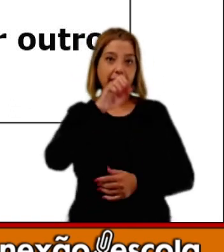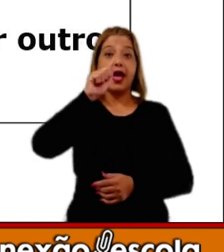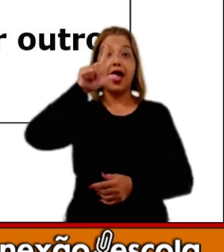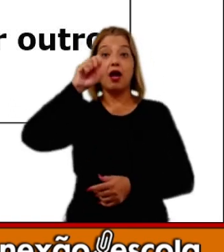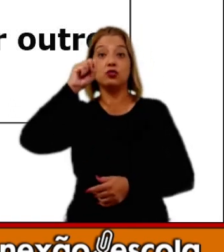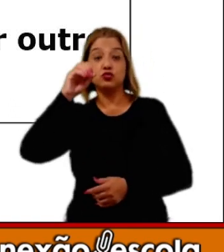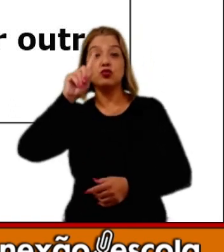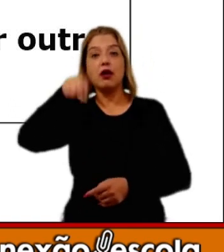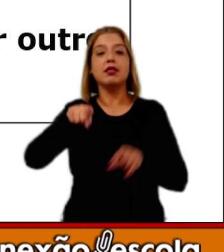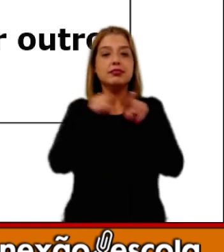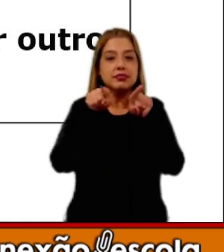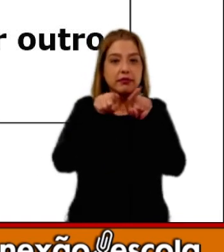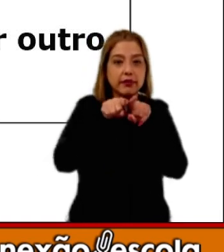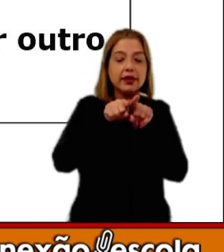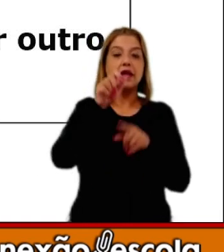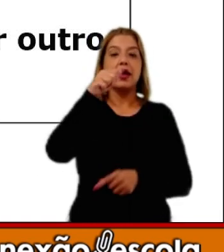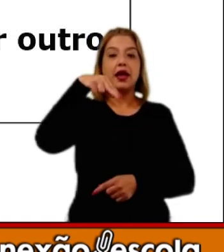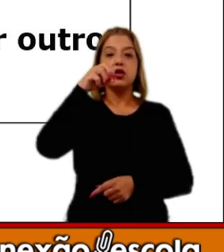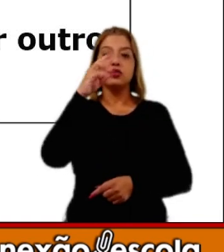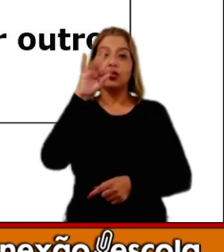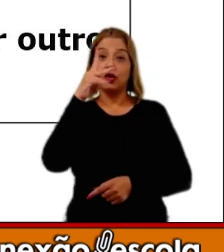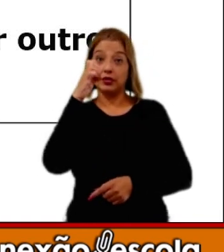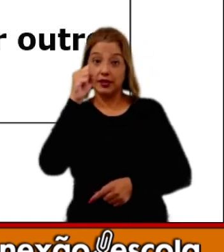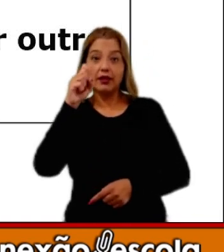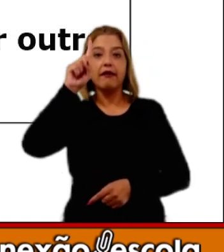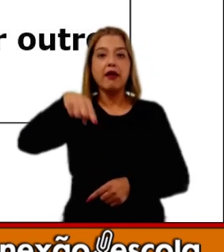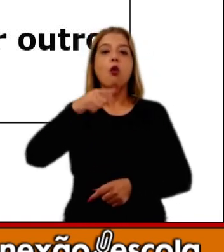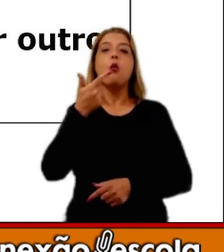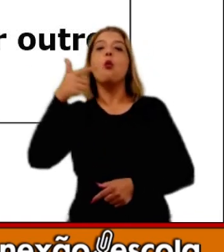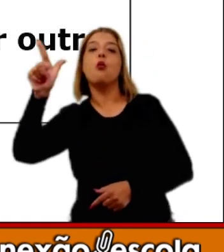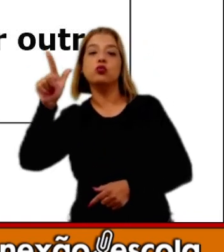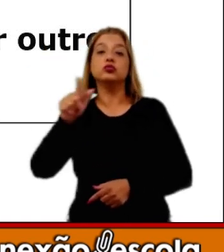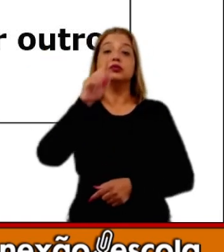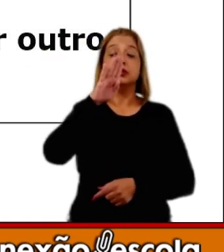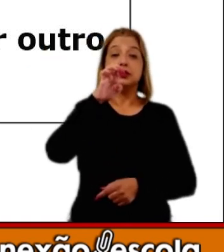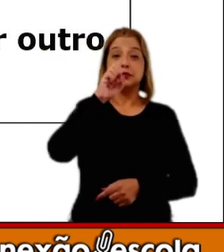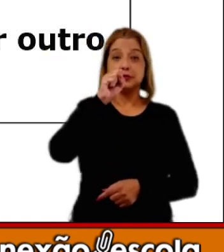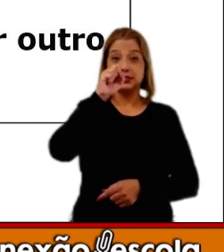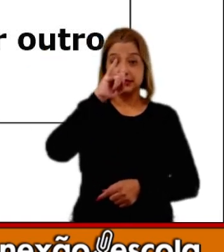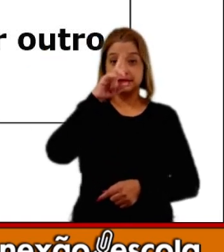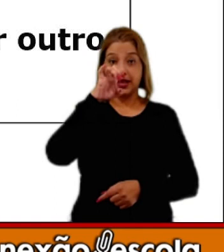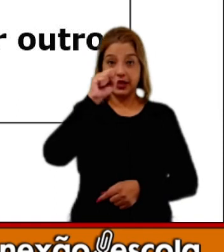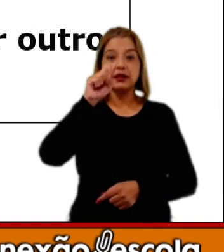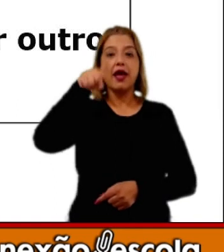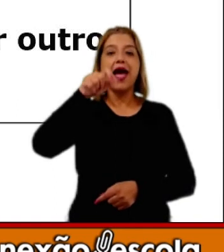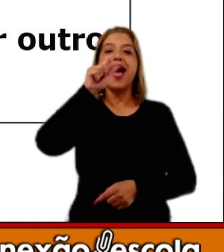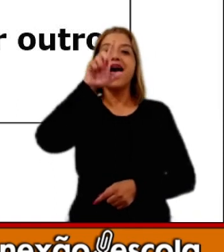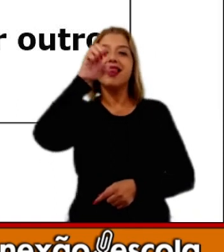another outro outra de sites Além disso Exu